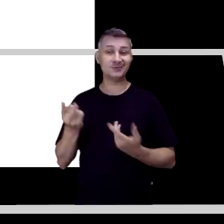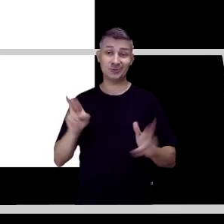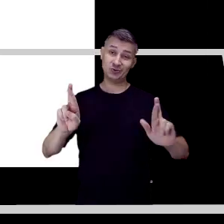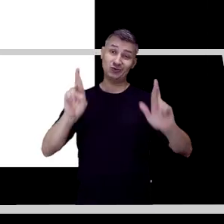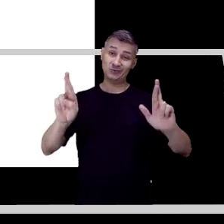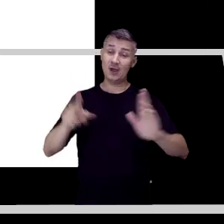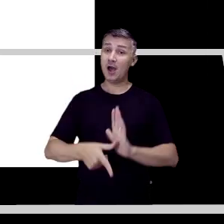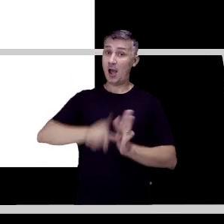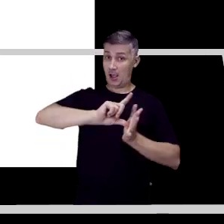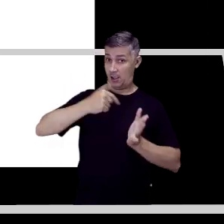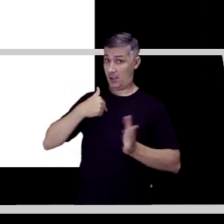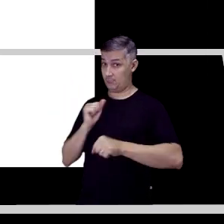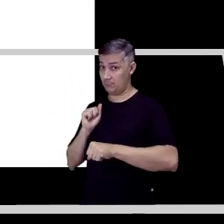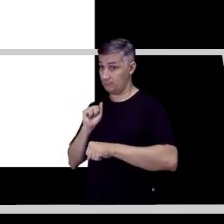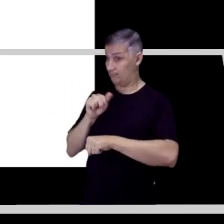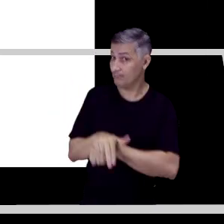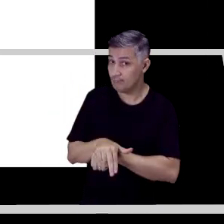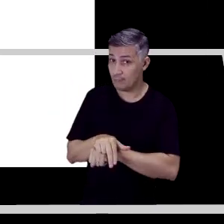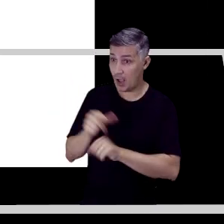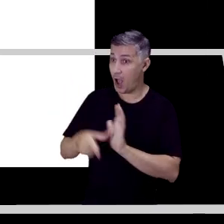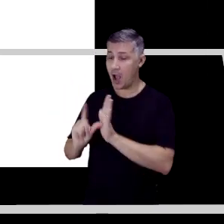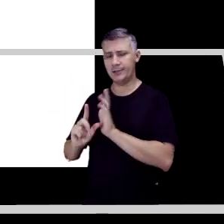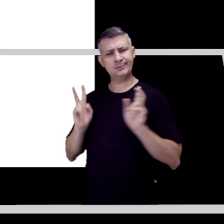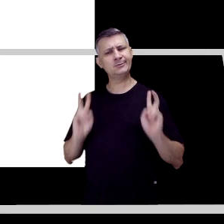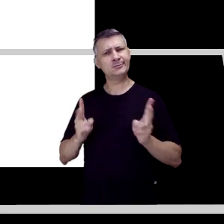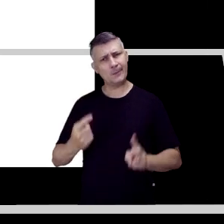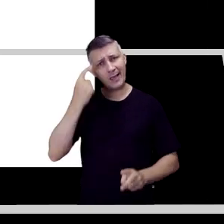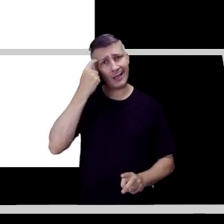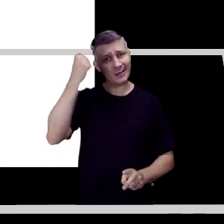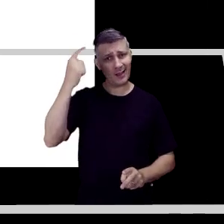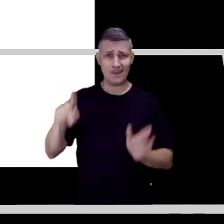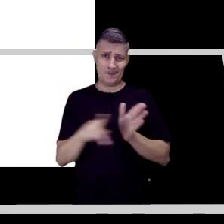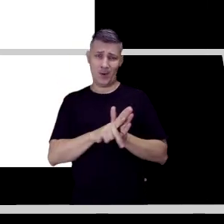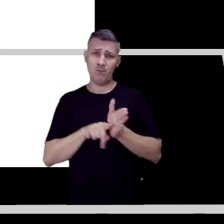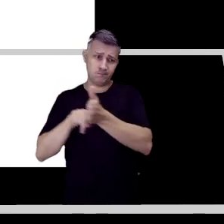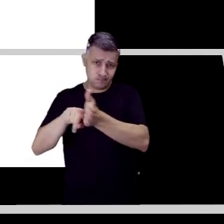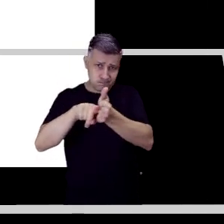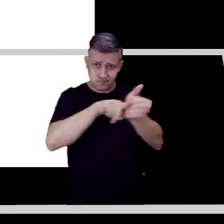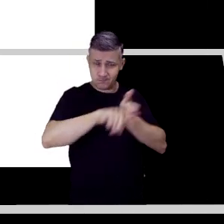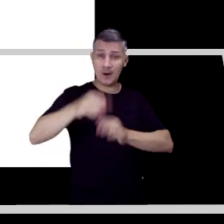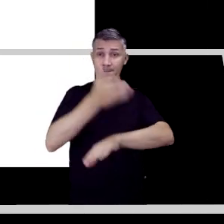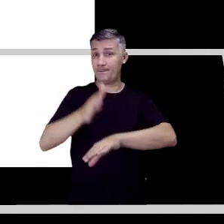é essa. Isso muito antes de eu estar aqui, sempre foi uma linha de